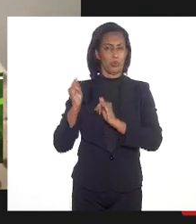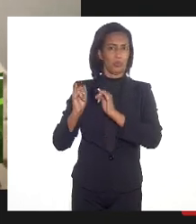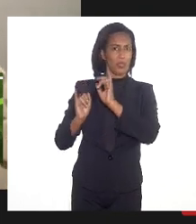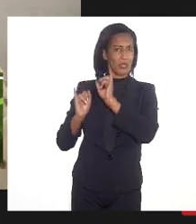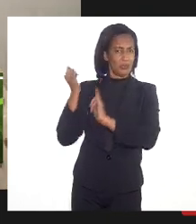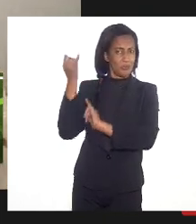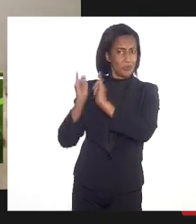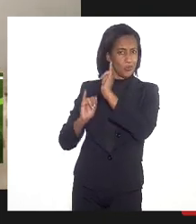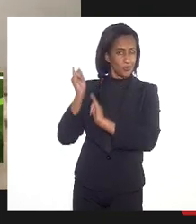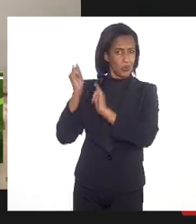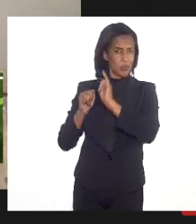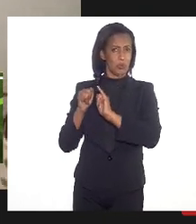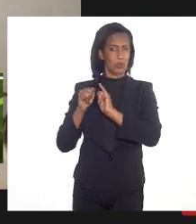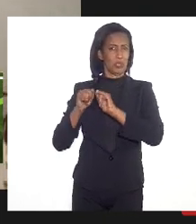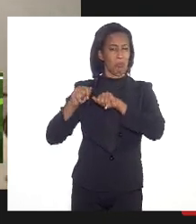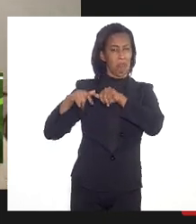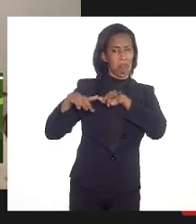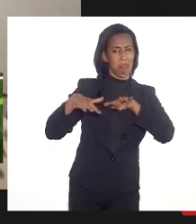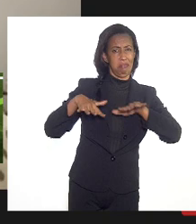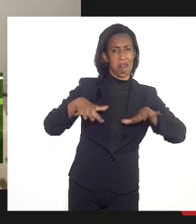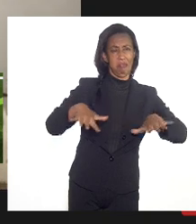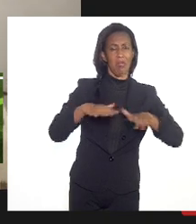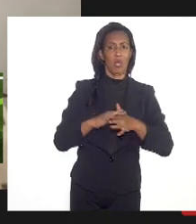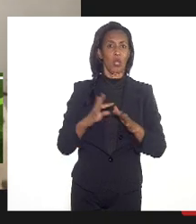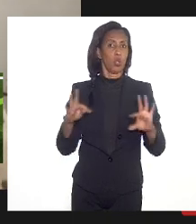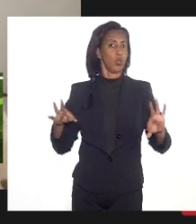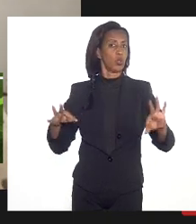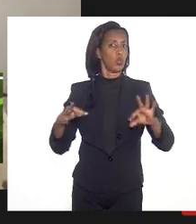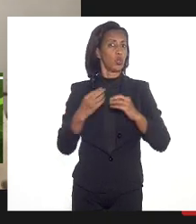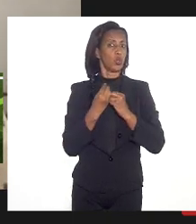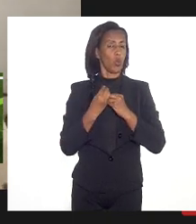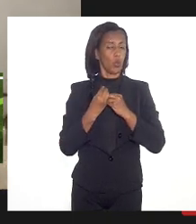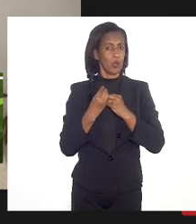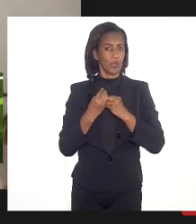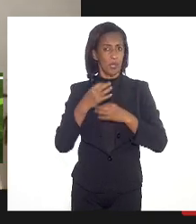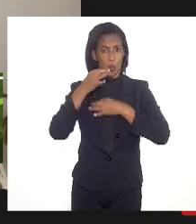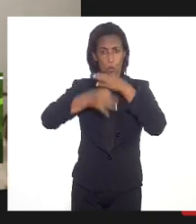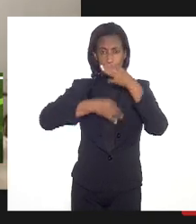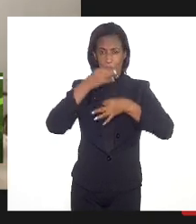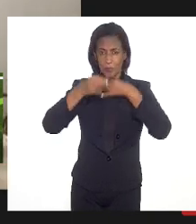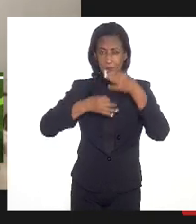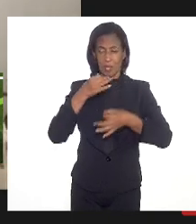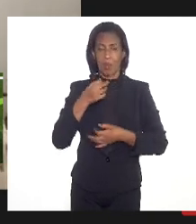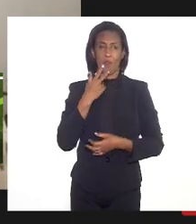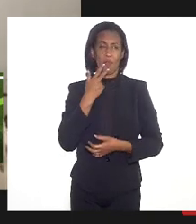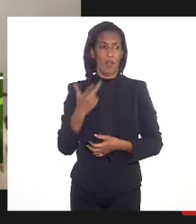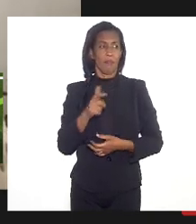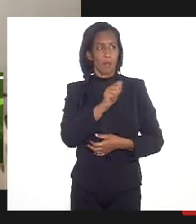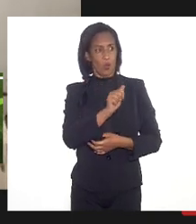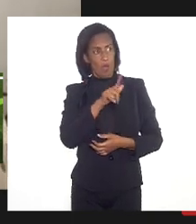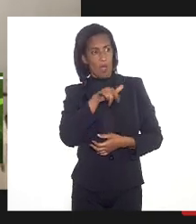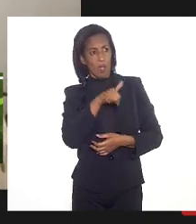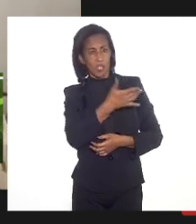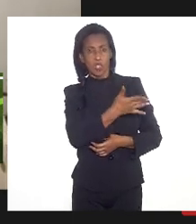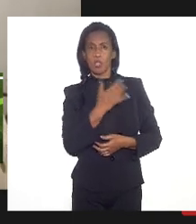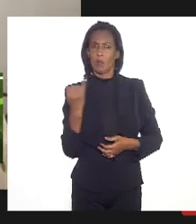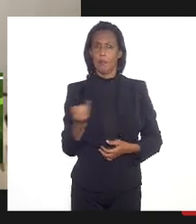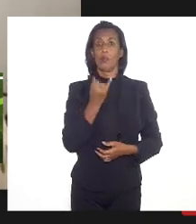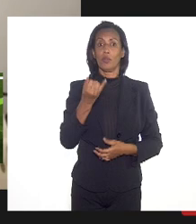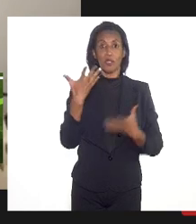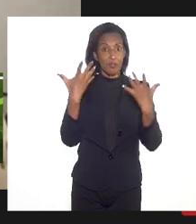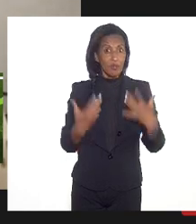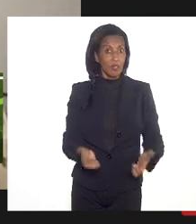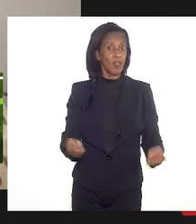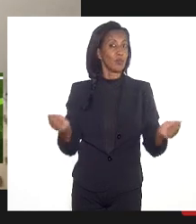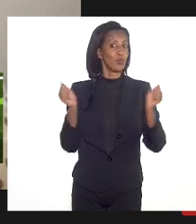industriais, contaminações. Então, todas as questões levantadas aqui pelo Alexandre Anderson é fundamental e vamos sim